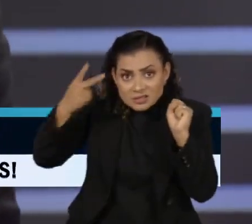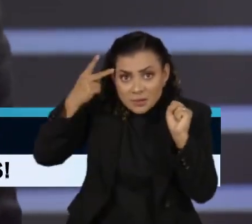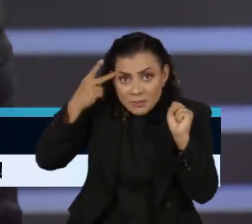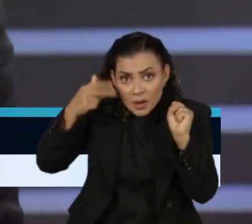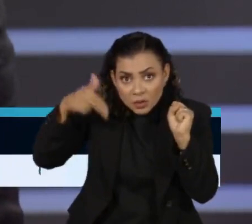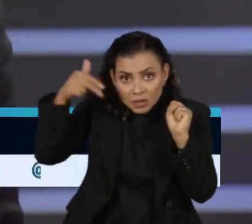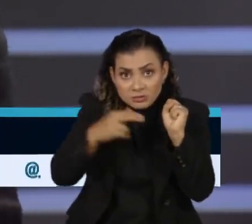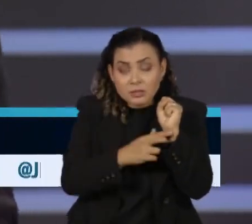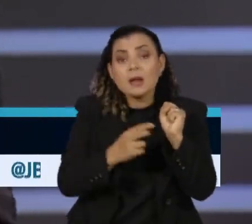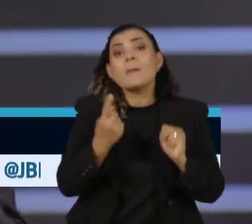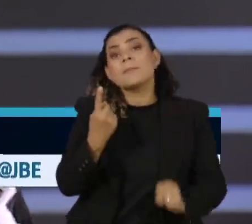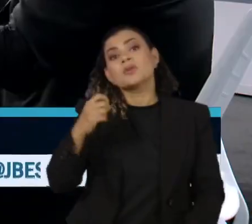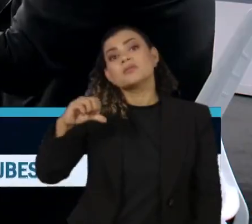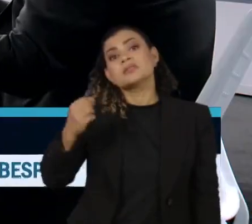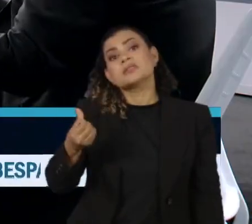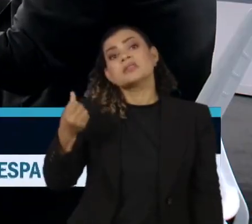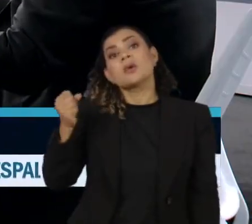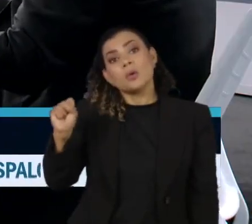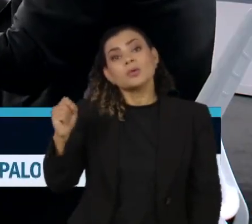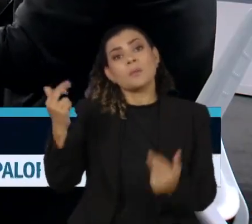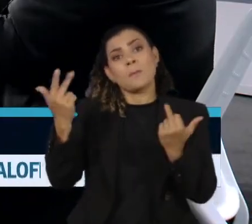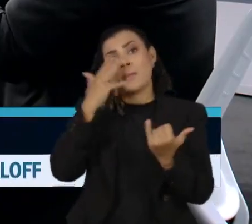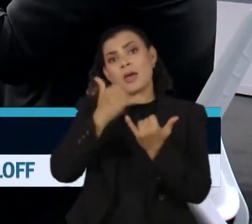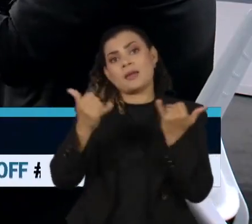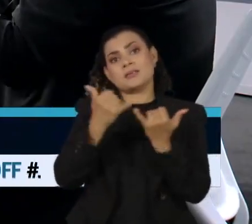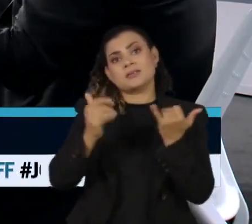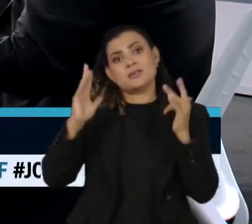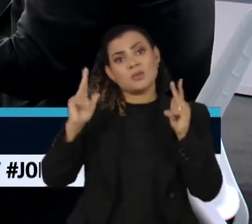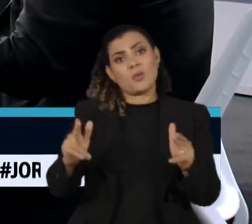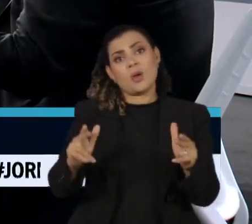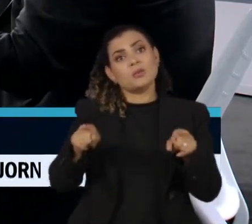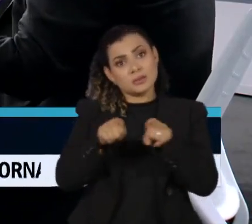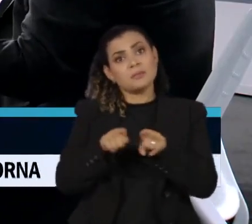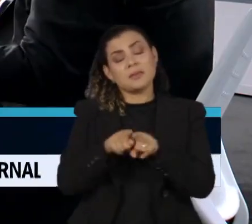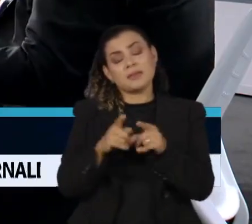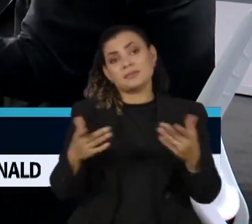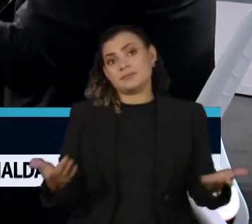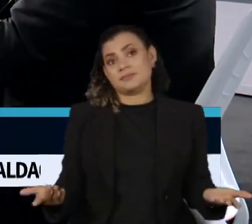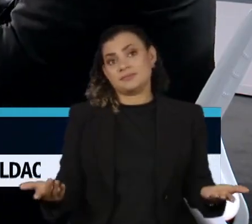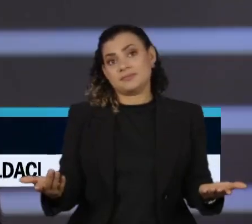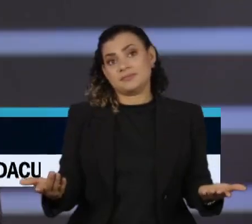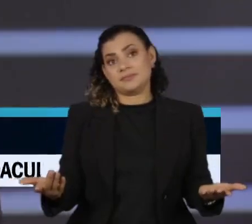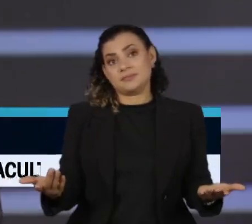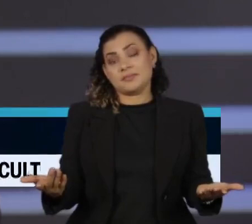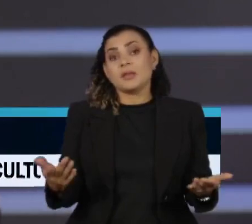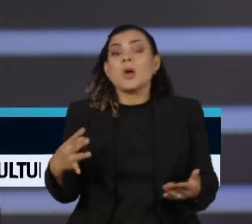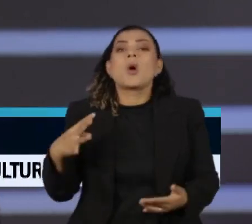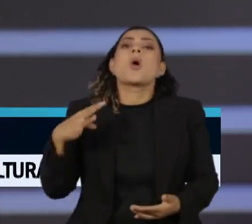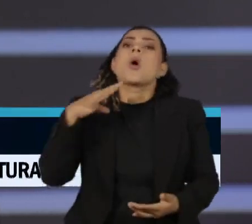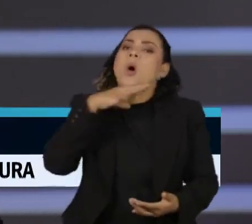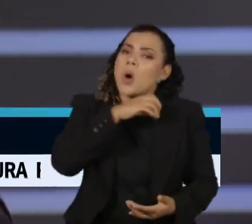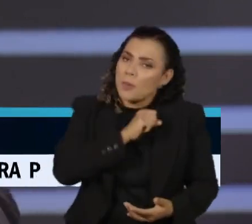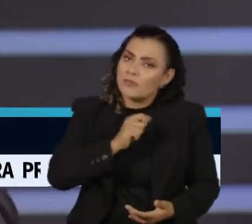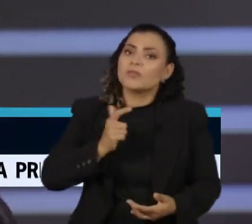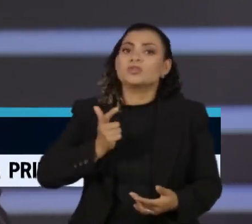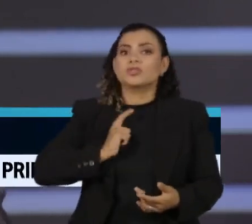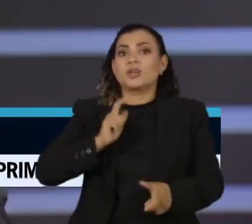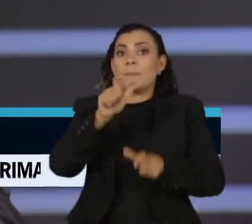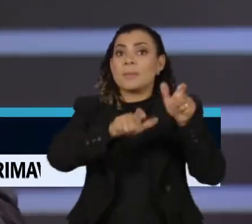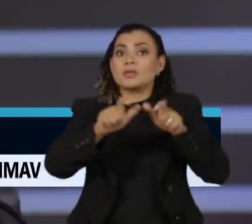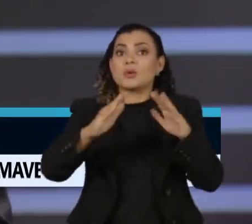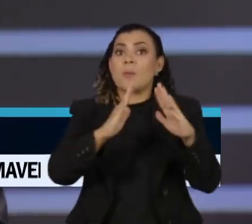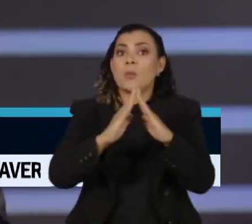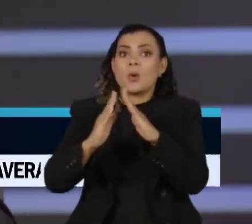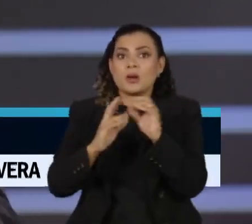em 1968 aconteceu uma coisa muito parecida, também foi um desastre enorme, é cíclico. Claro que como tinha muito menos gente morando em